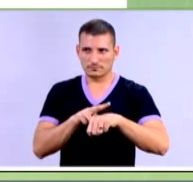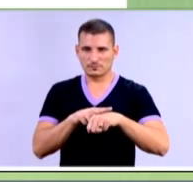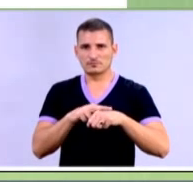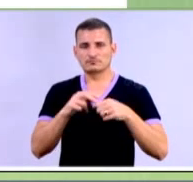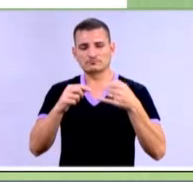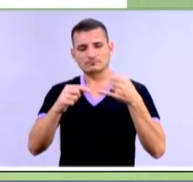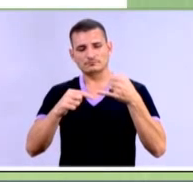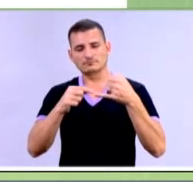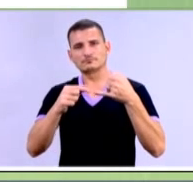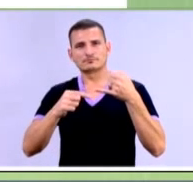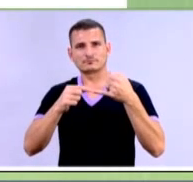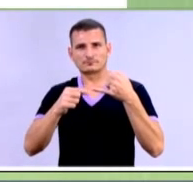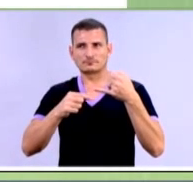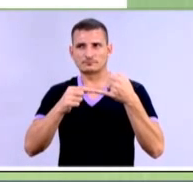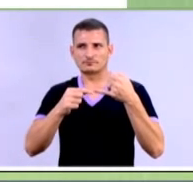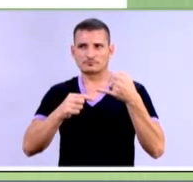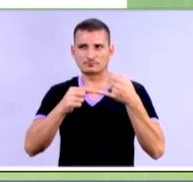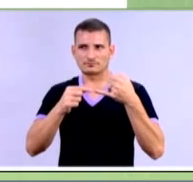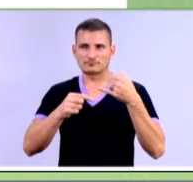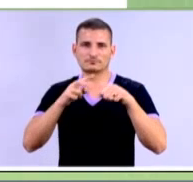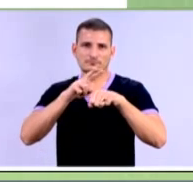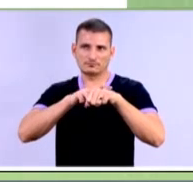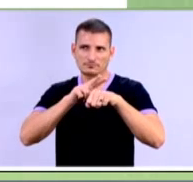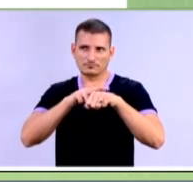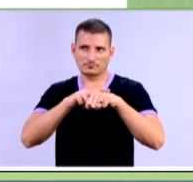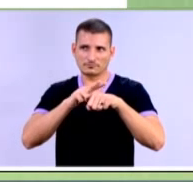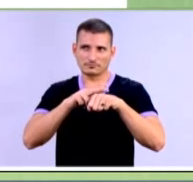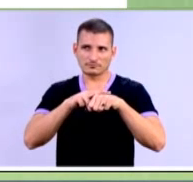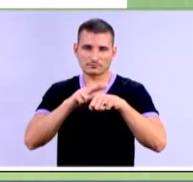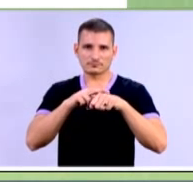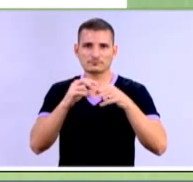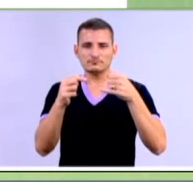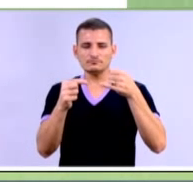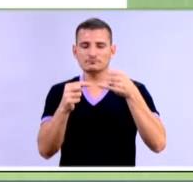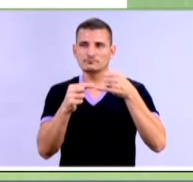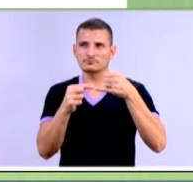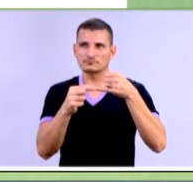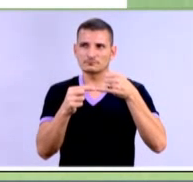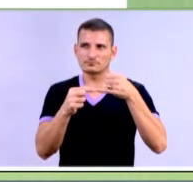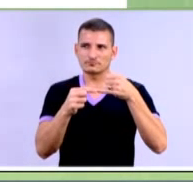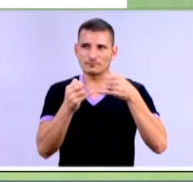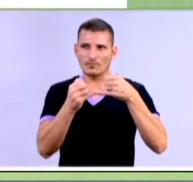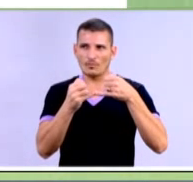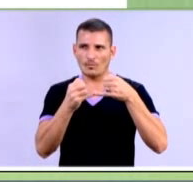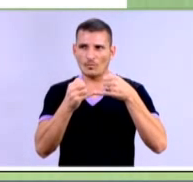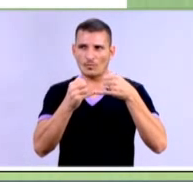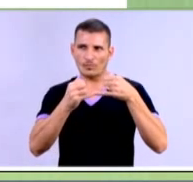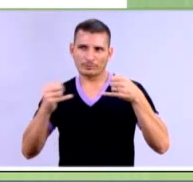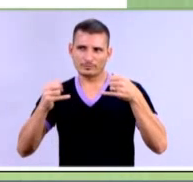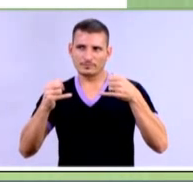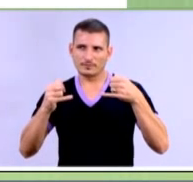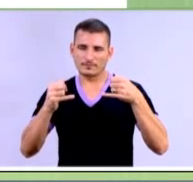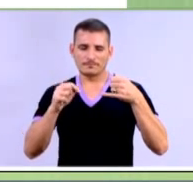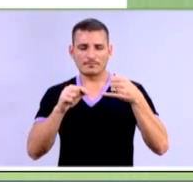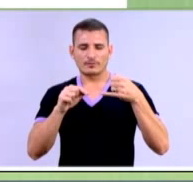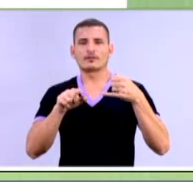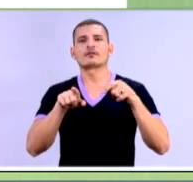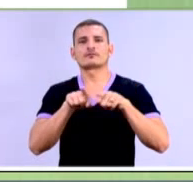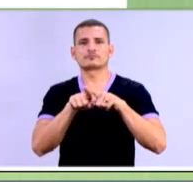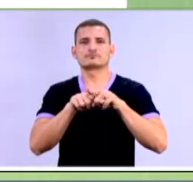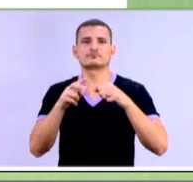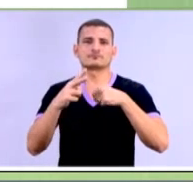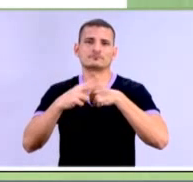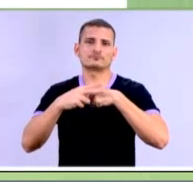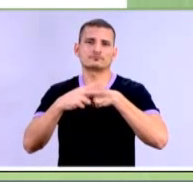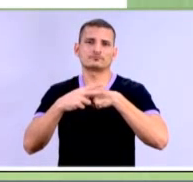fibra de vidro ou de plástico em alguns casos, e ela tem um núcleo, que também é de vidro. Aí você fala, tá, mas para que tem isso